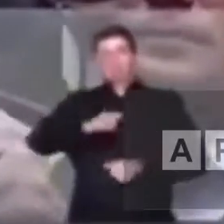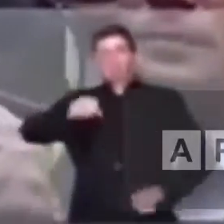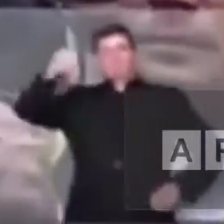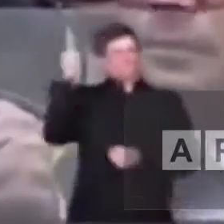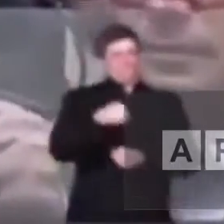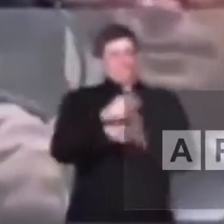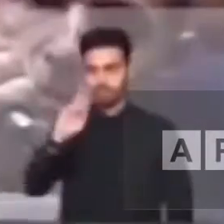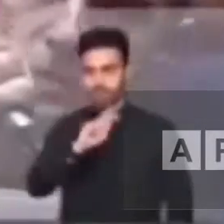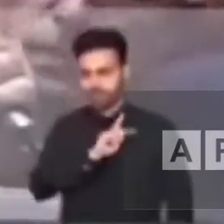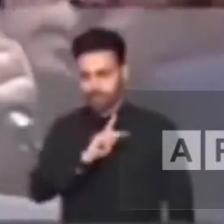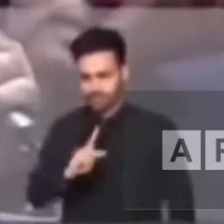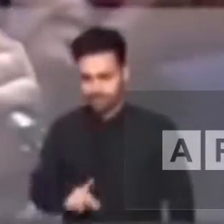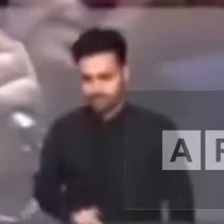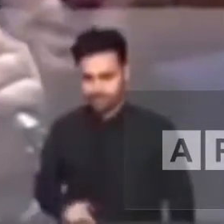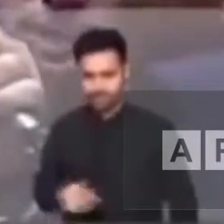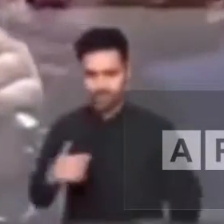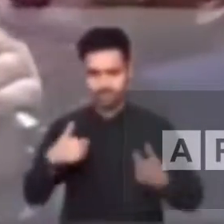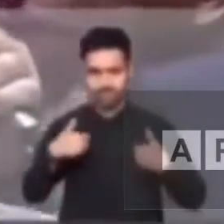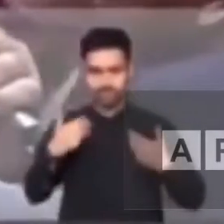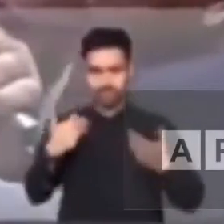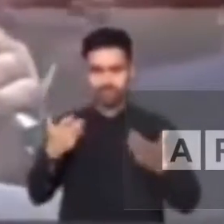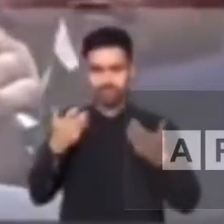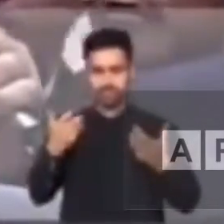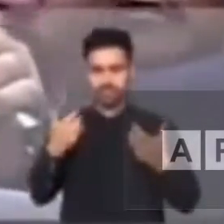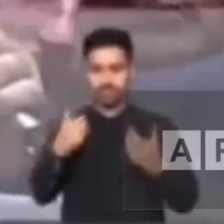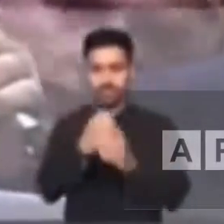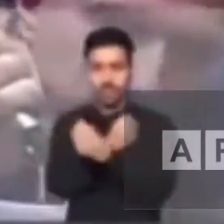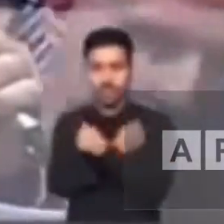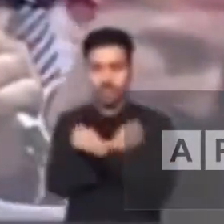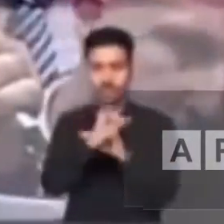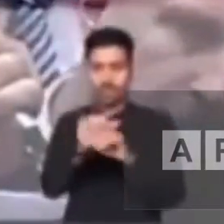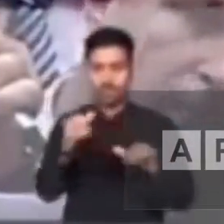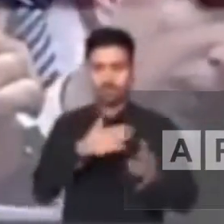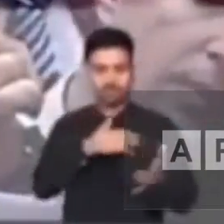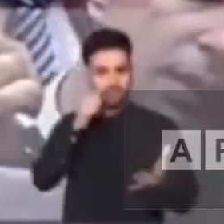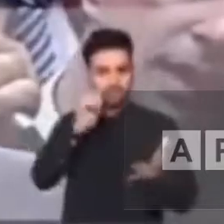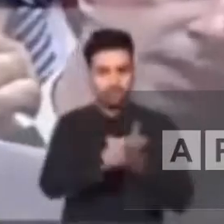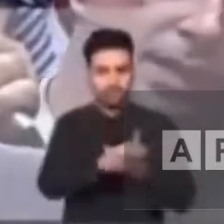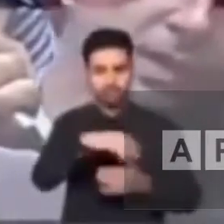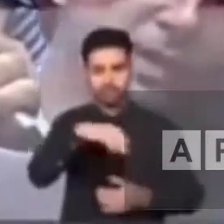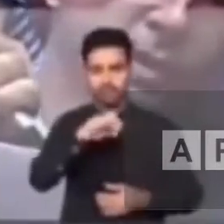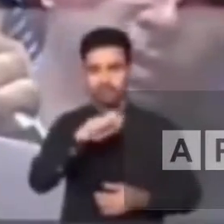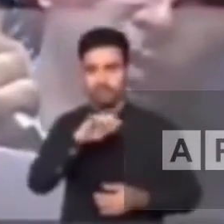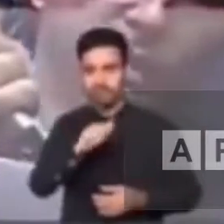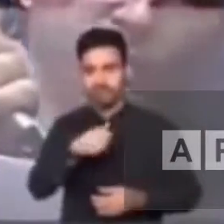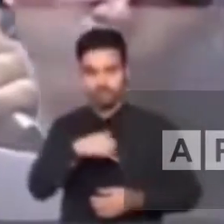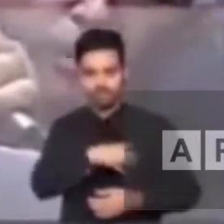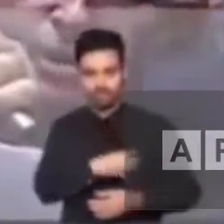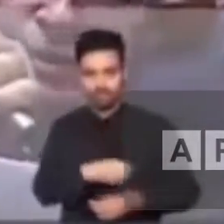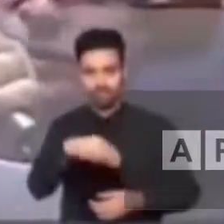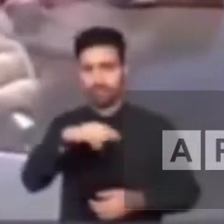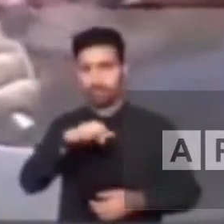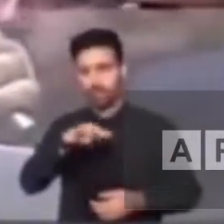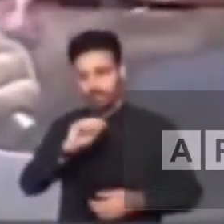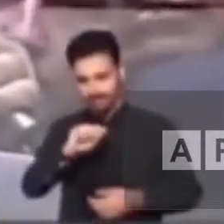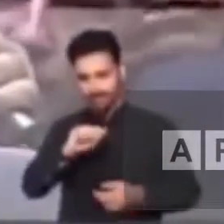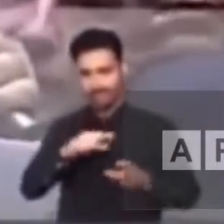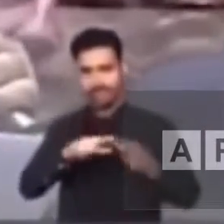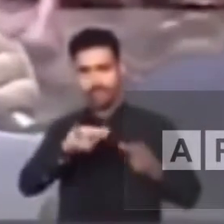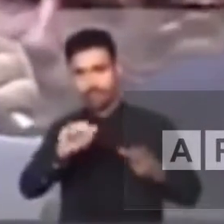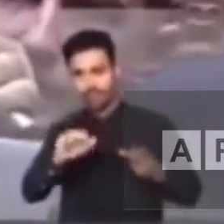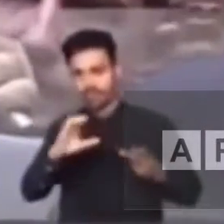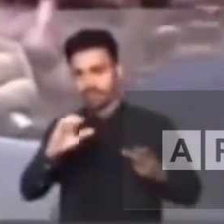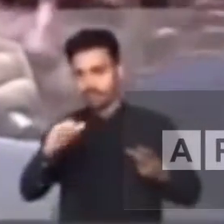sim ao impeachment. Quero deixar aqui o meu abraço à minha mulher Mariana, às minhas filhas Marianinha, Heloísa,